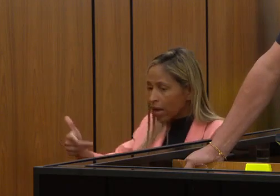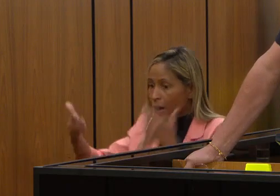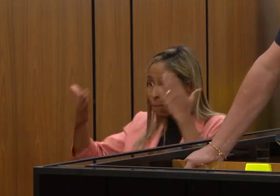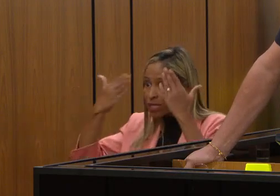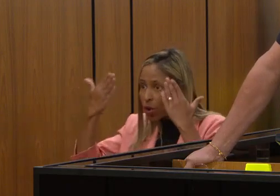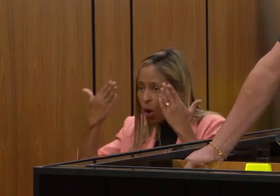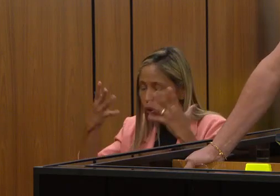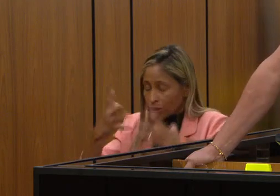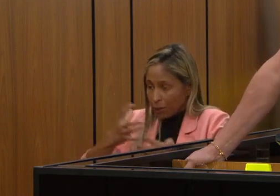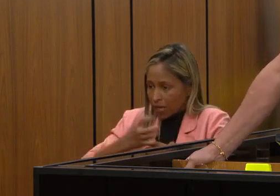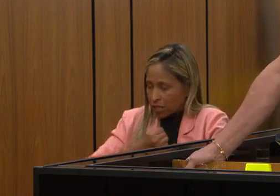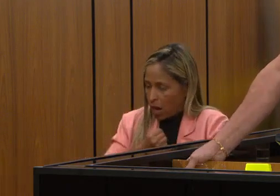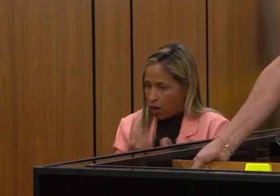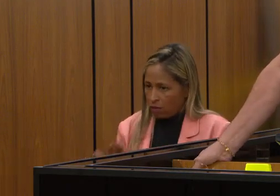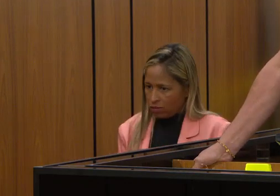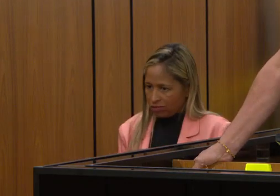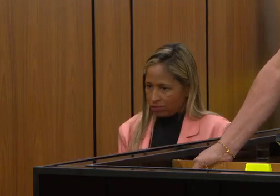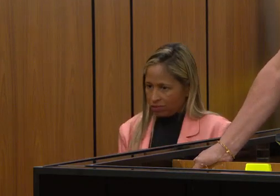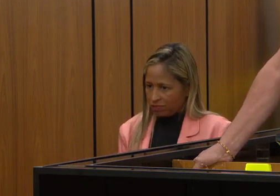com medo de depressão